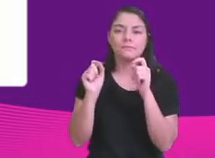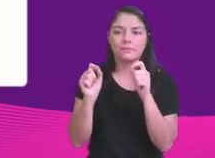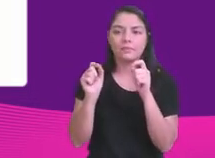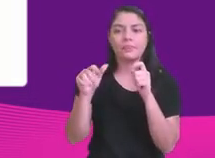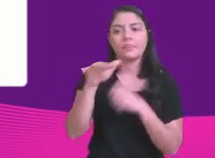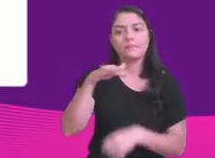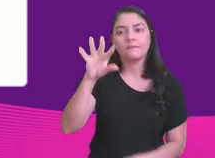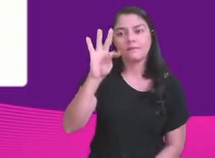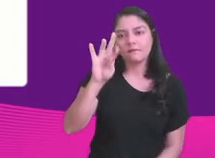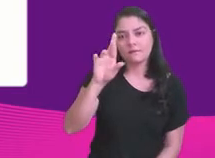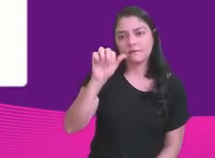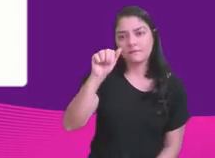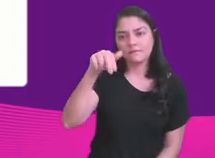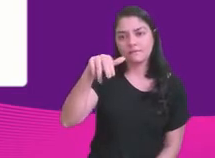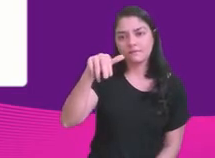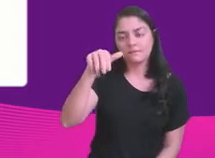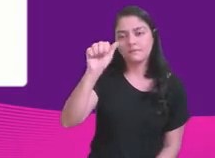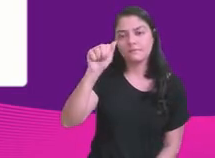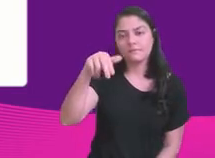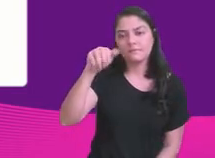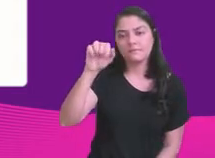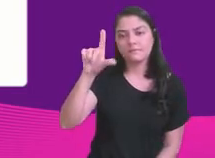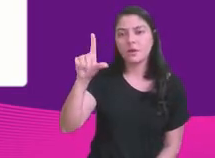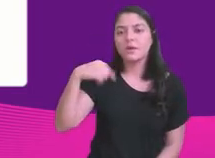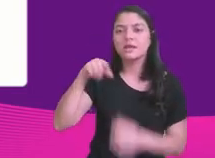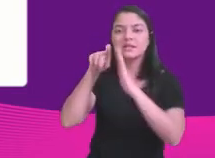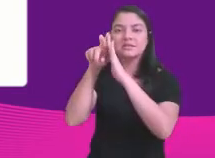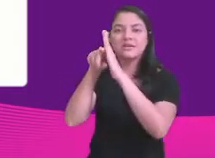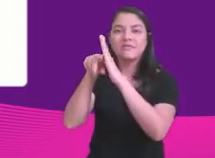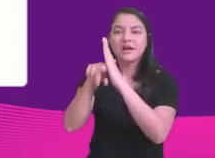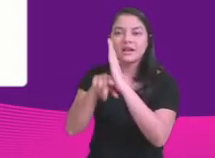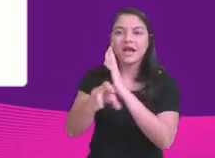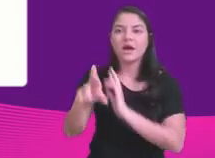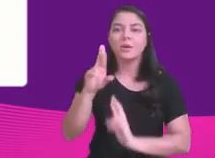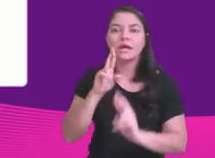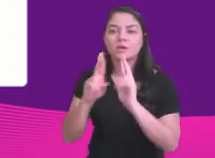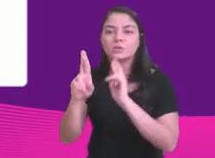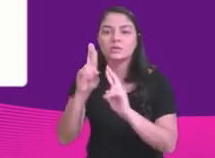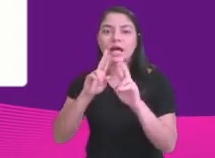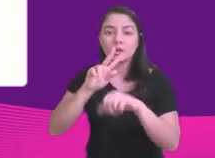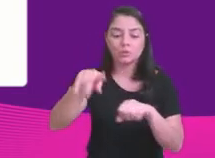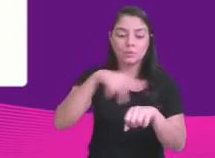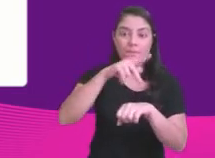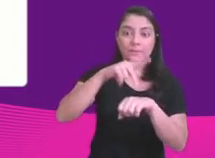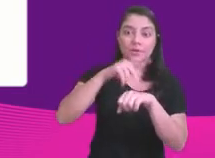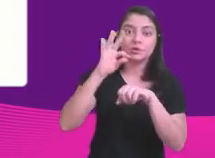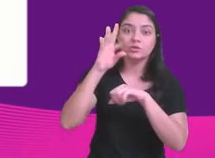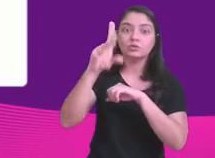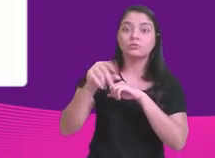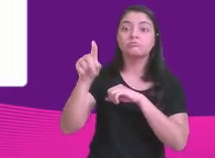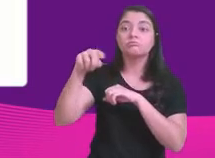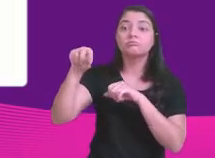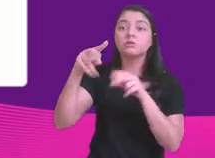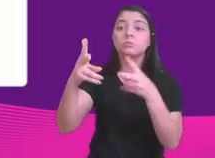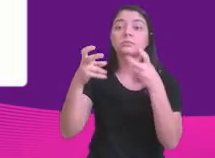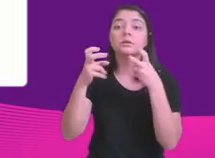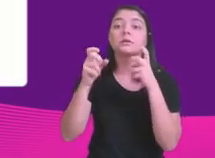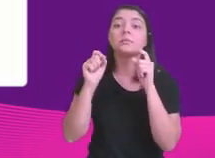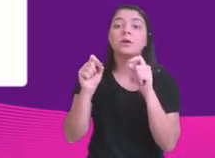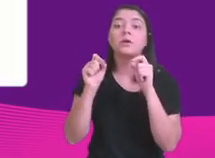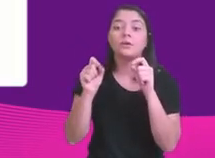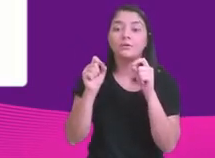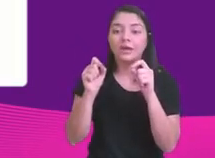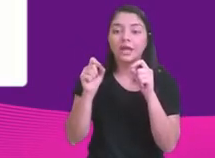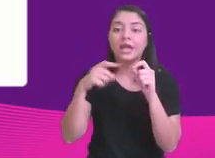quando avaliaram os resultados de todo o país, perceberam que eles tinham uma